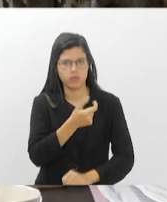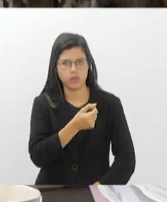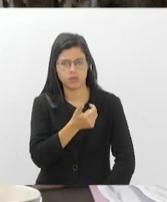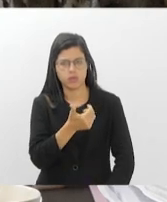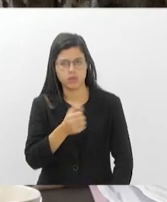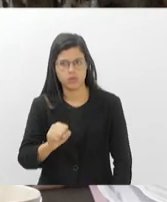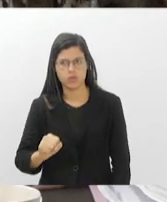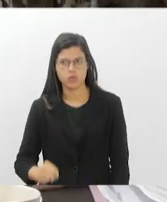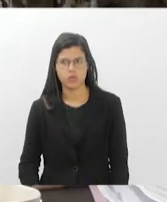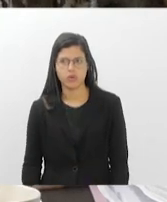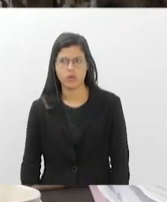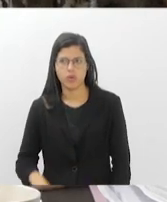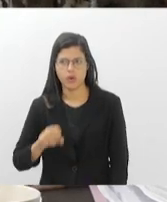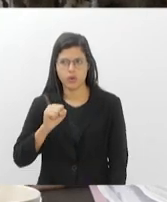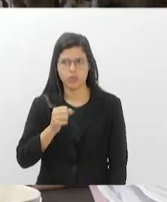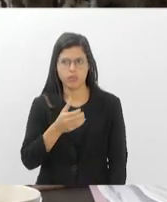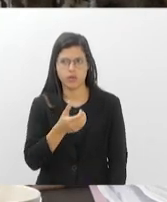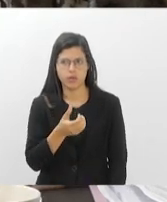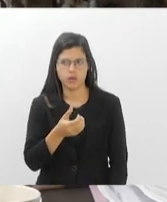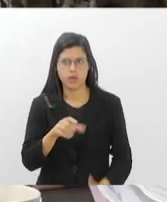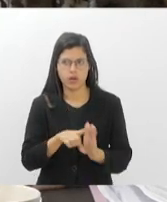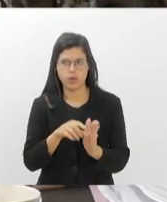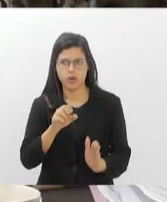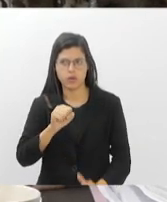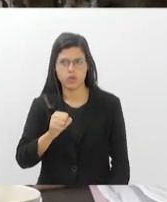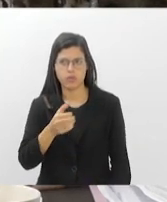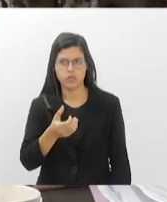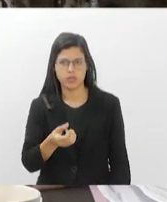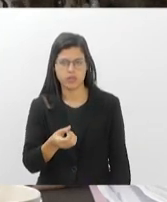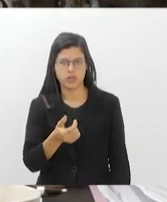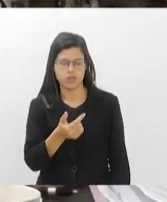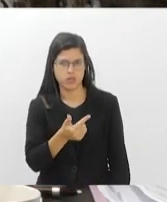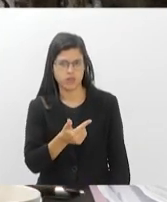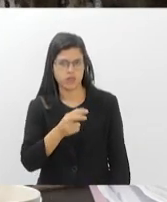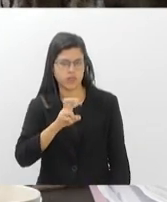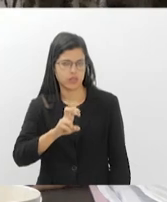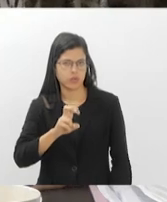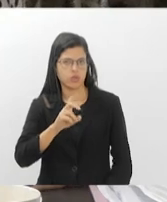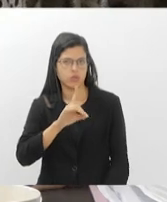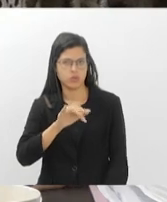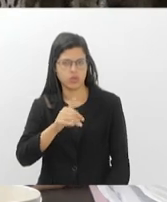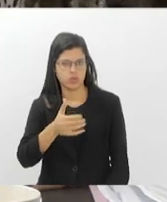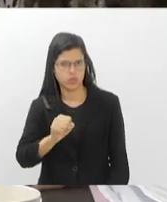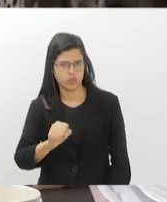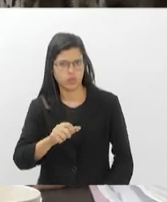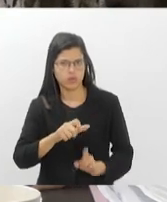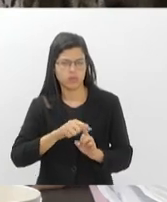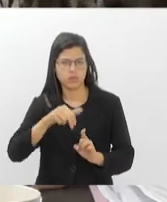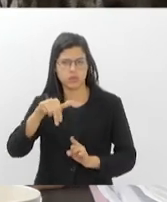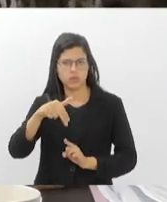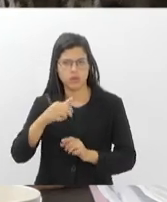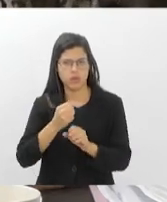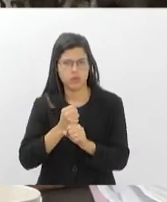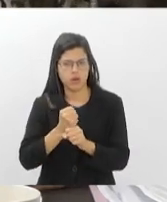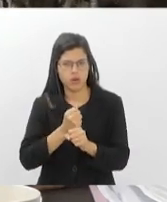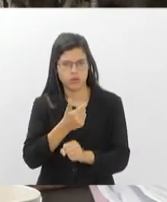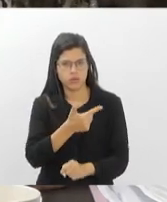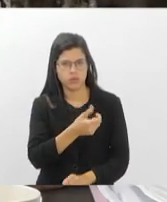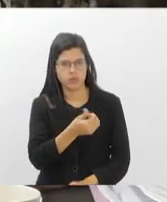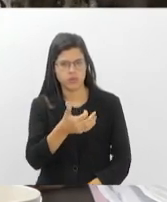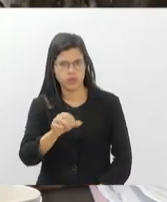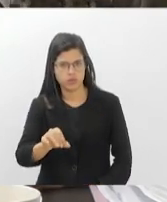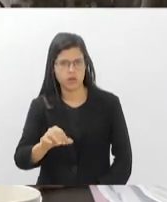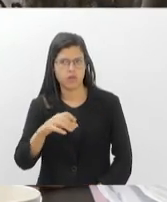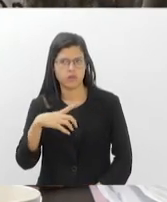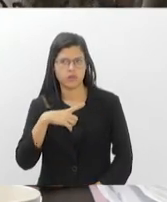março de 2018, e a Lei 8.625, de 18 de novembro de 2019. Houve o pedido de vista. Isso,